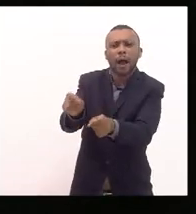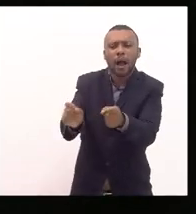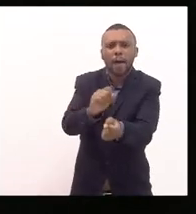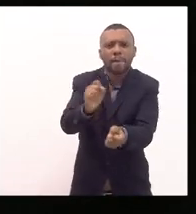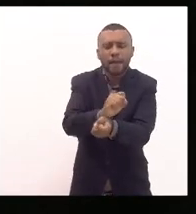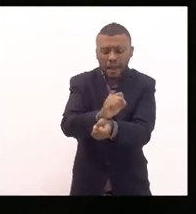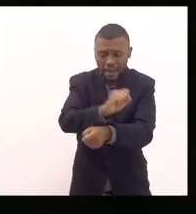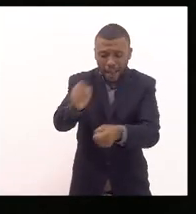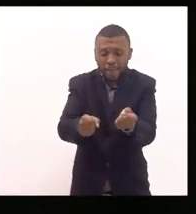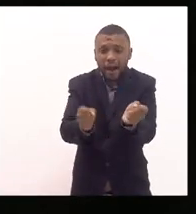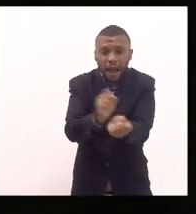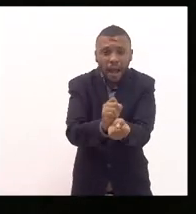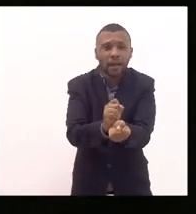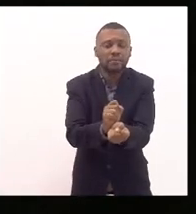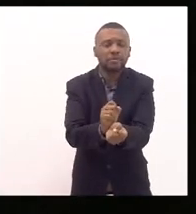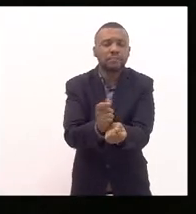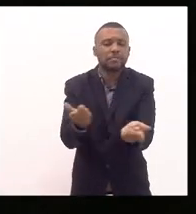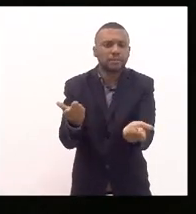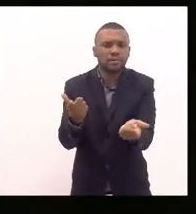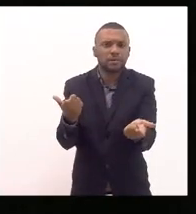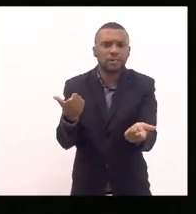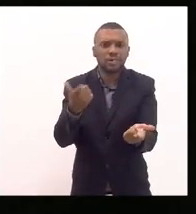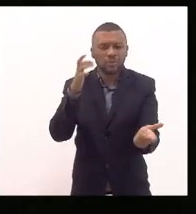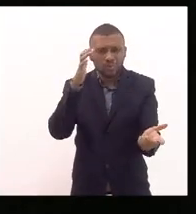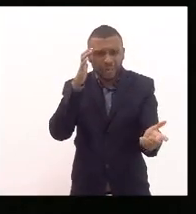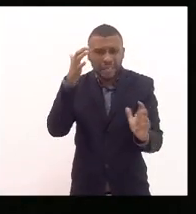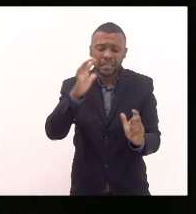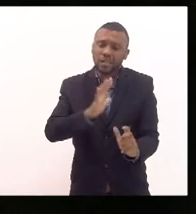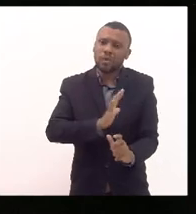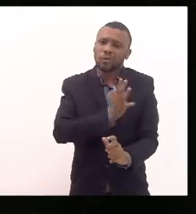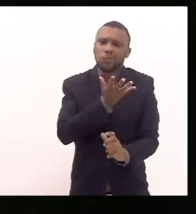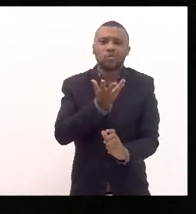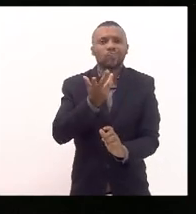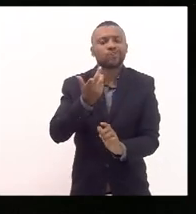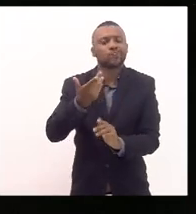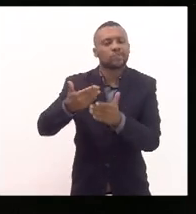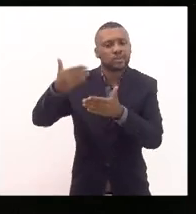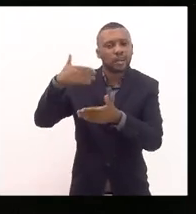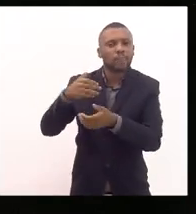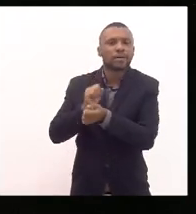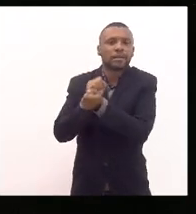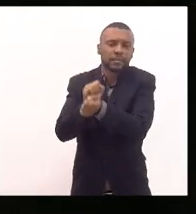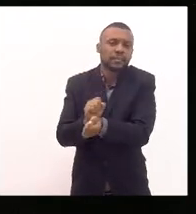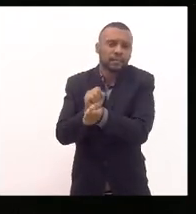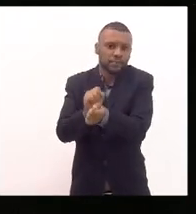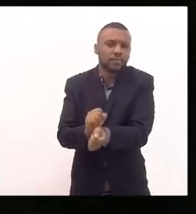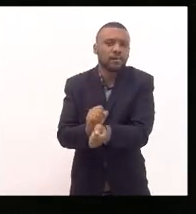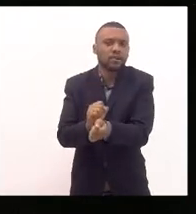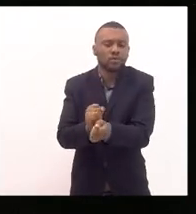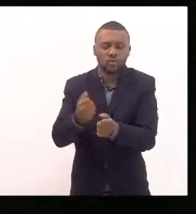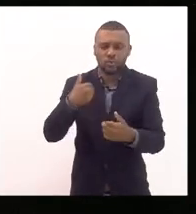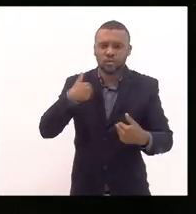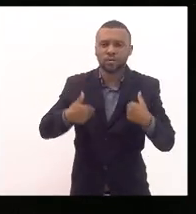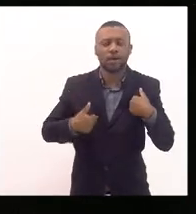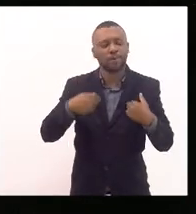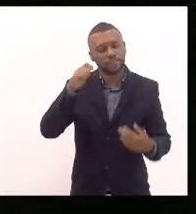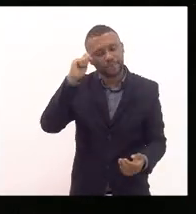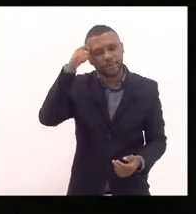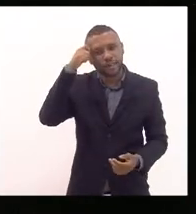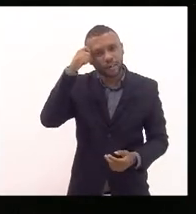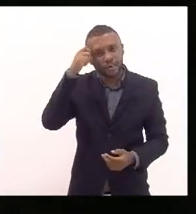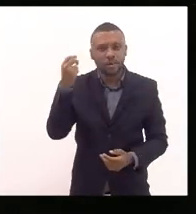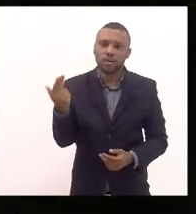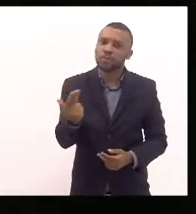suas mãos e nas suas pernas Isso é uma cena do período da escravidão e os corpos negros não